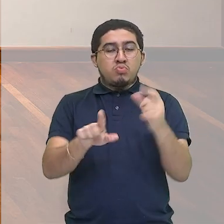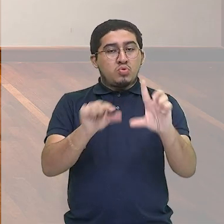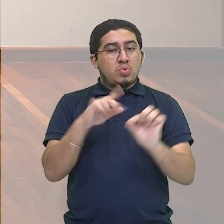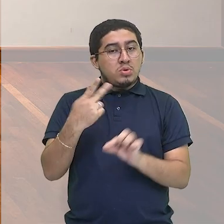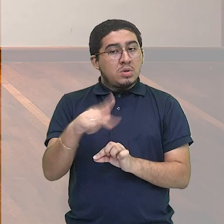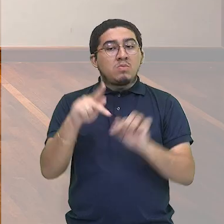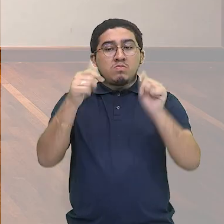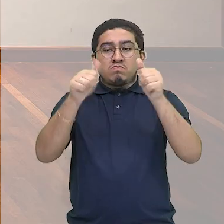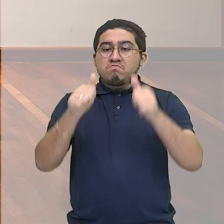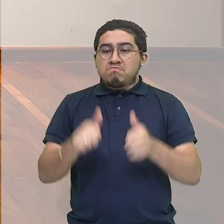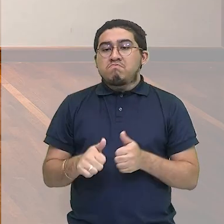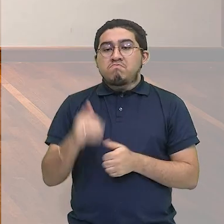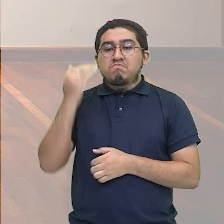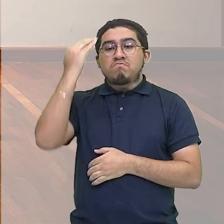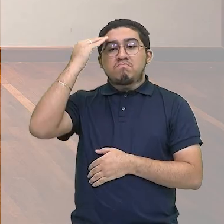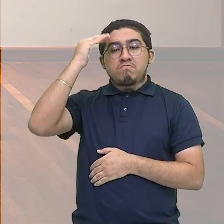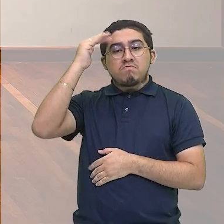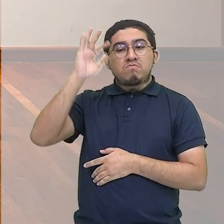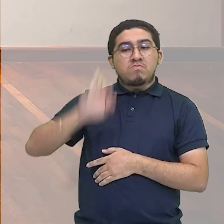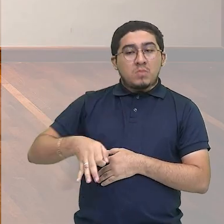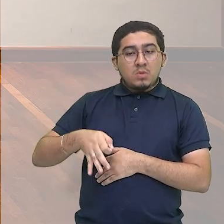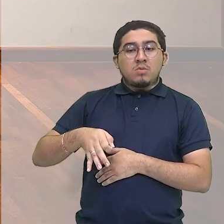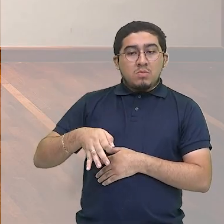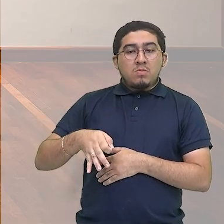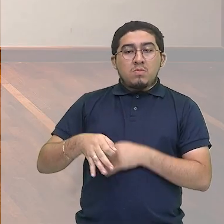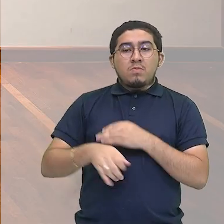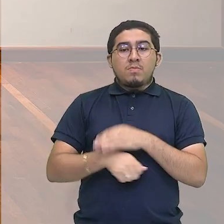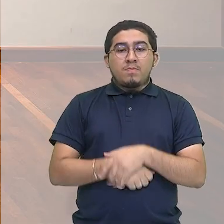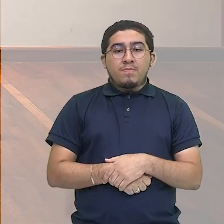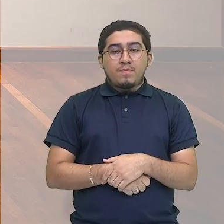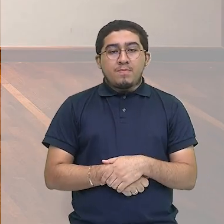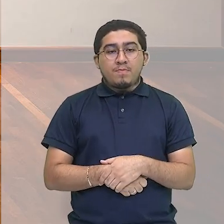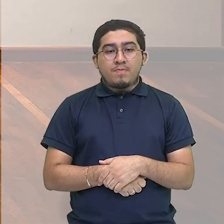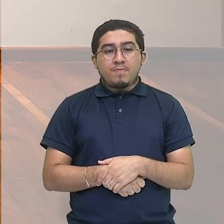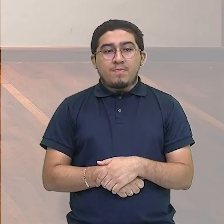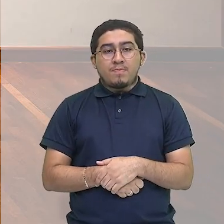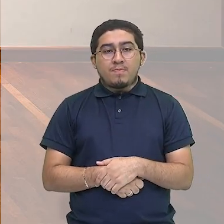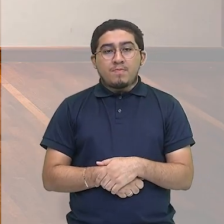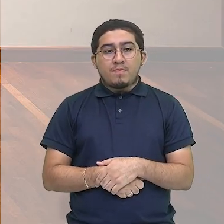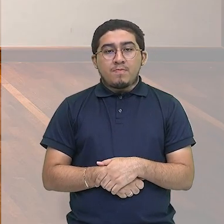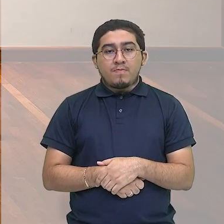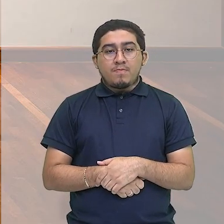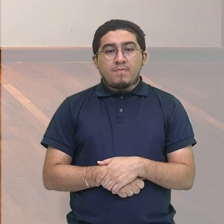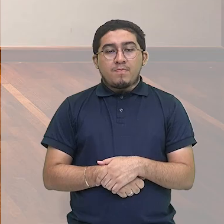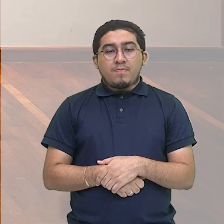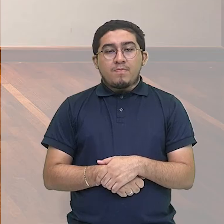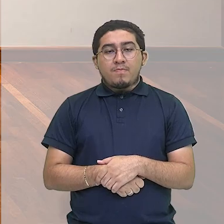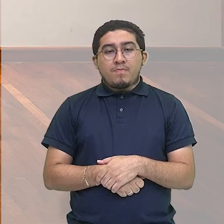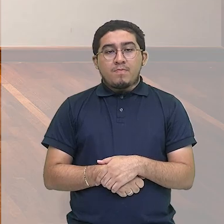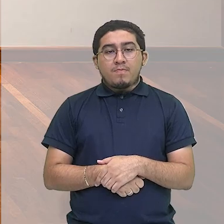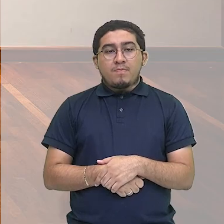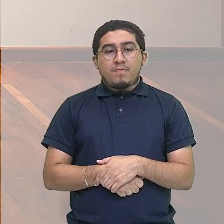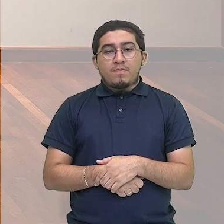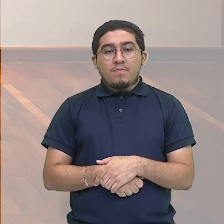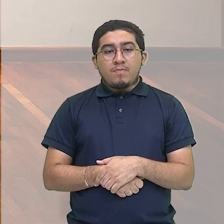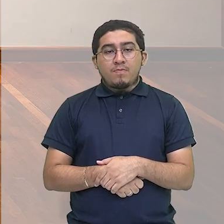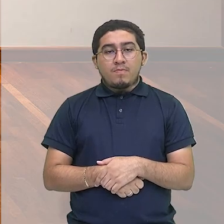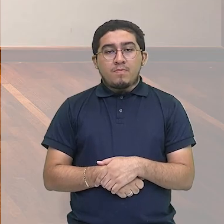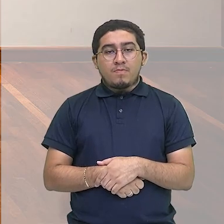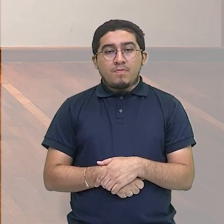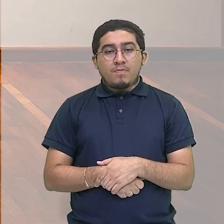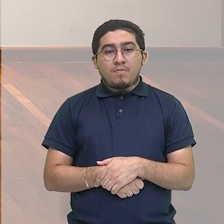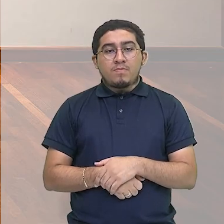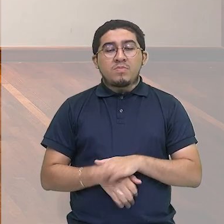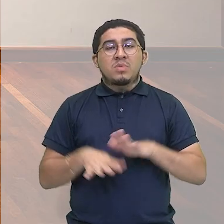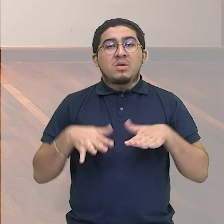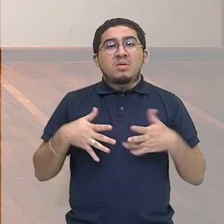para entender e compreender, né, a sociedade humana, certo? Então, para o Max